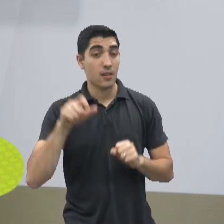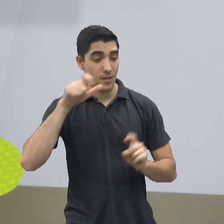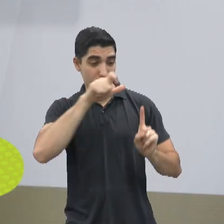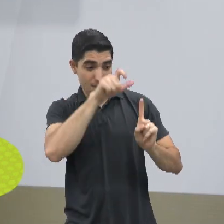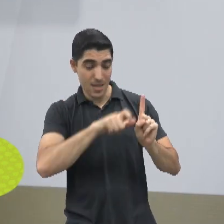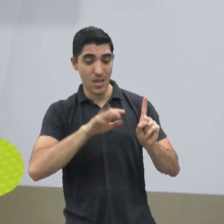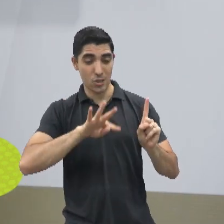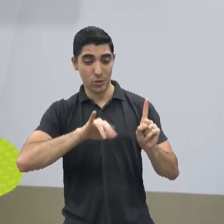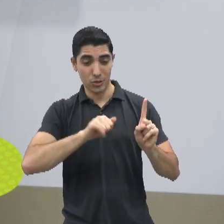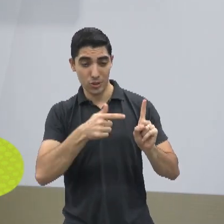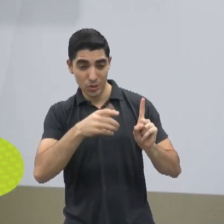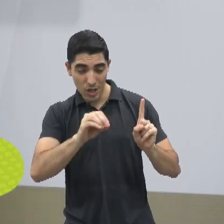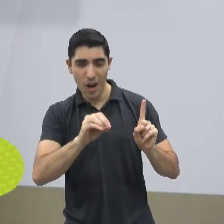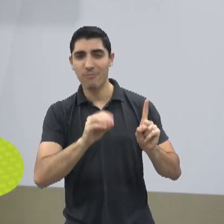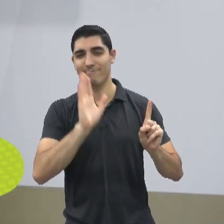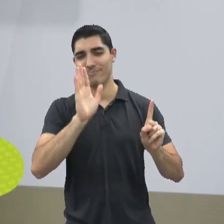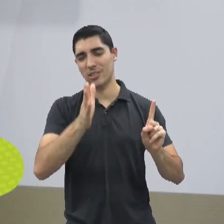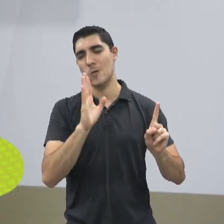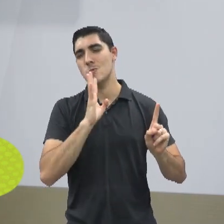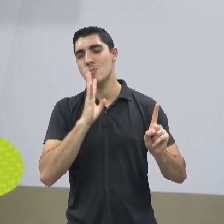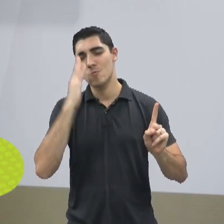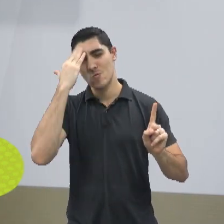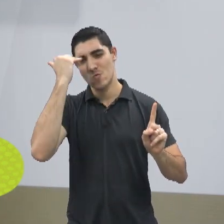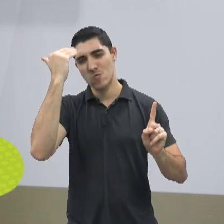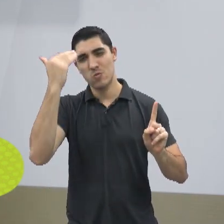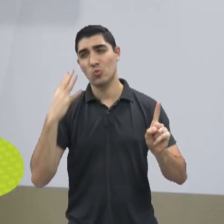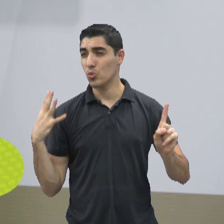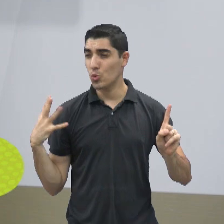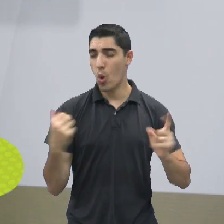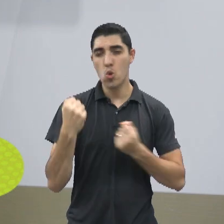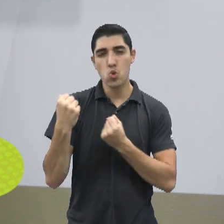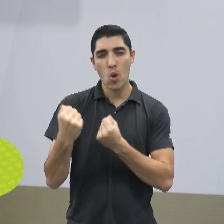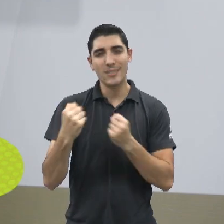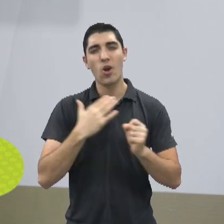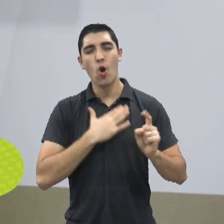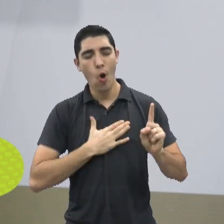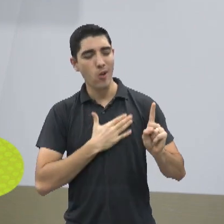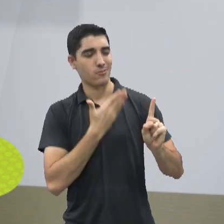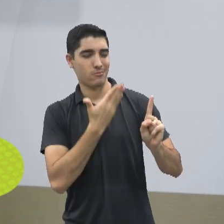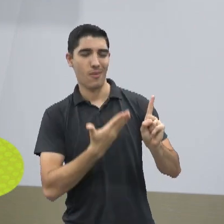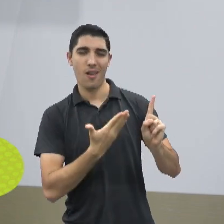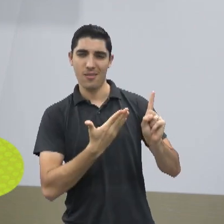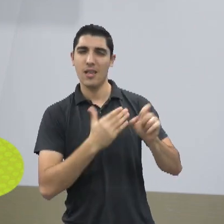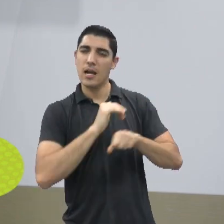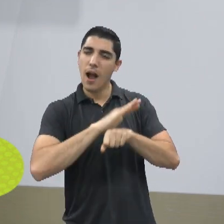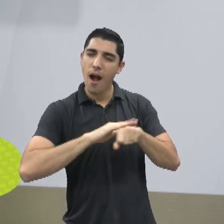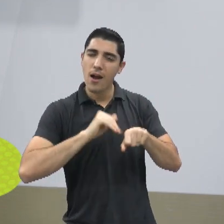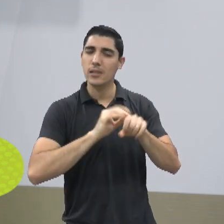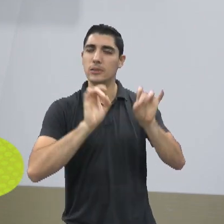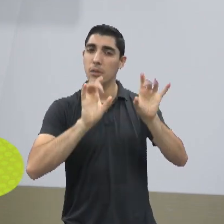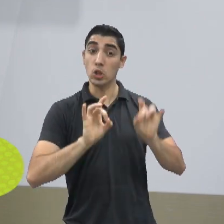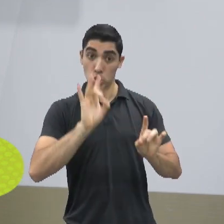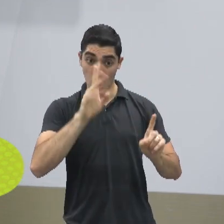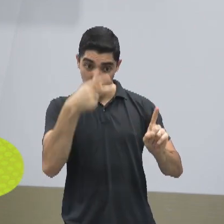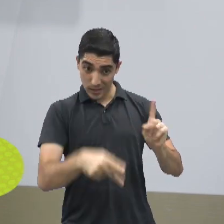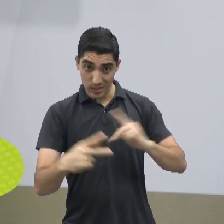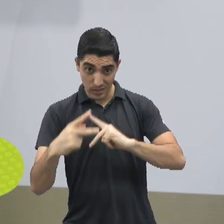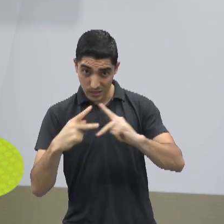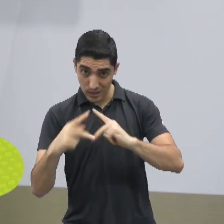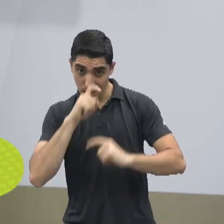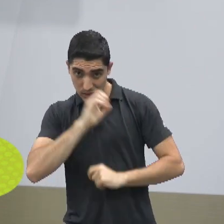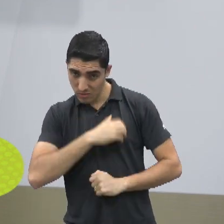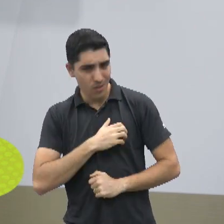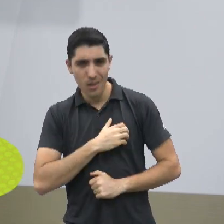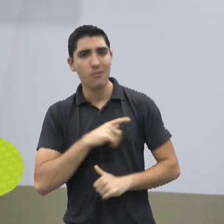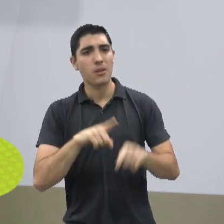história do clube, todos os torcedores têm um carinho gigantesco por ele, não somente aqui de São José, mas por outros clubes que ele passou também, como o pessoal